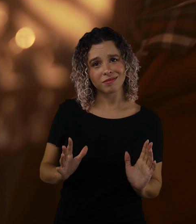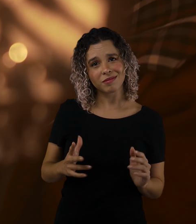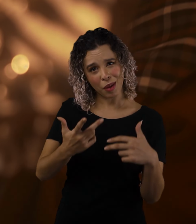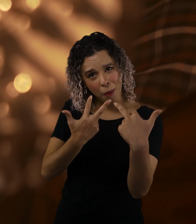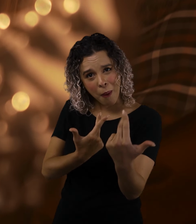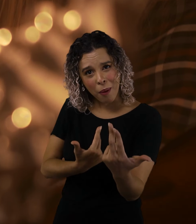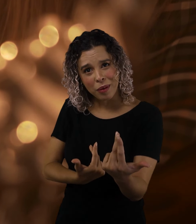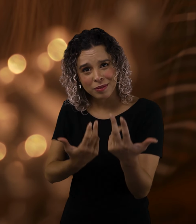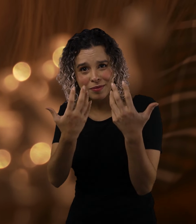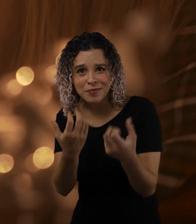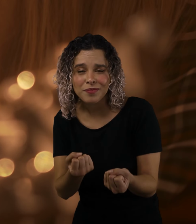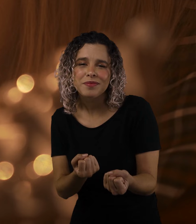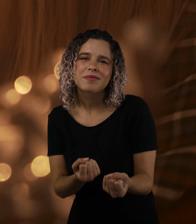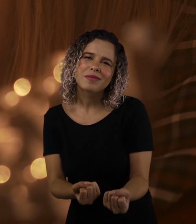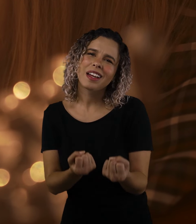me.